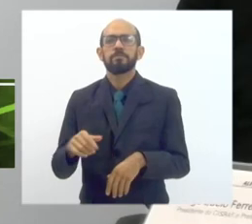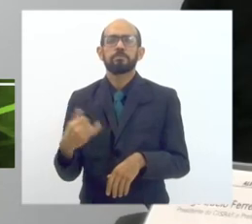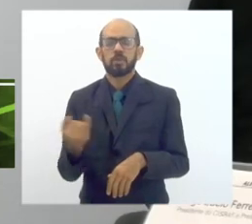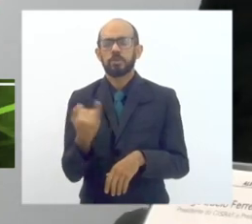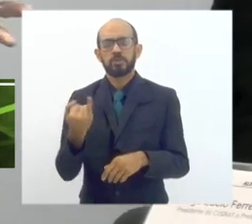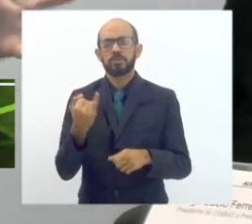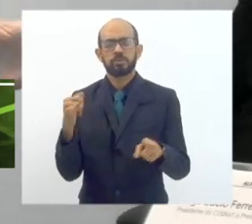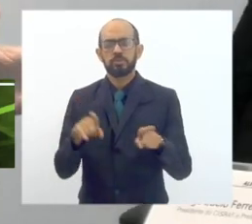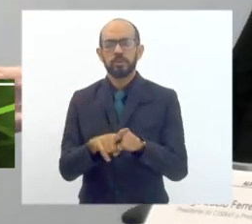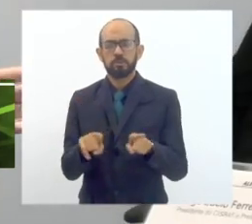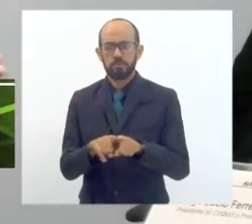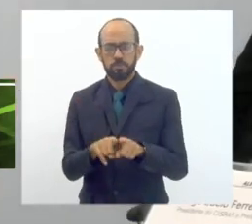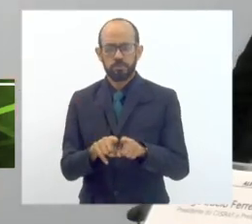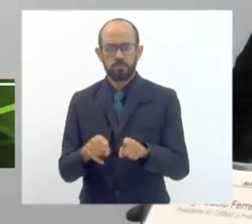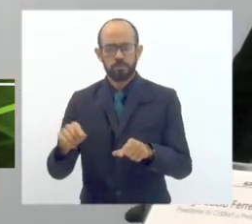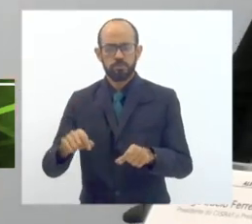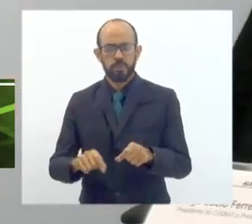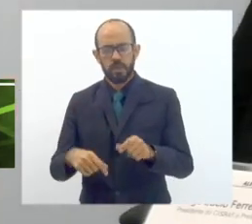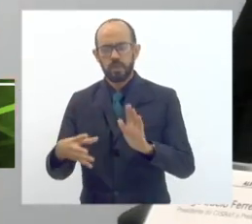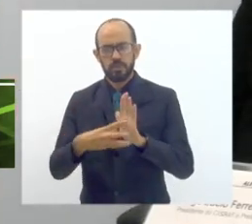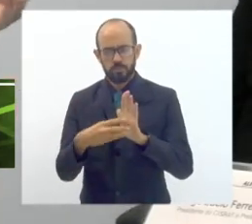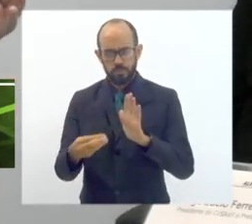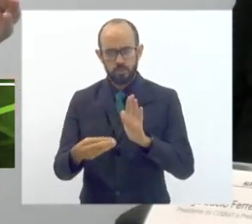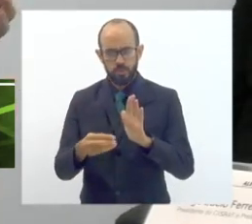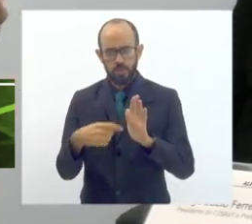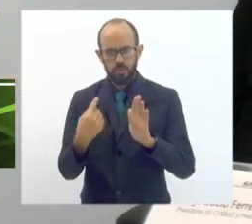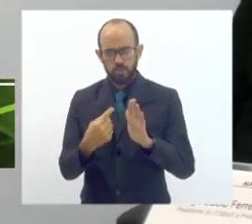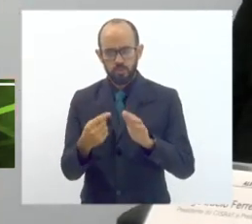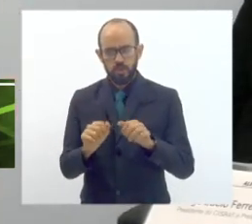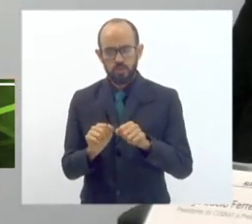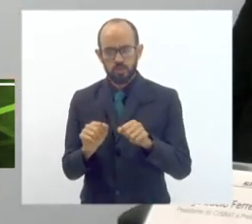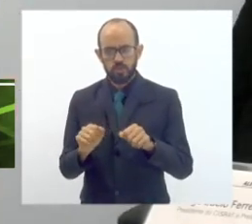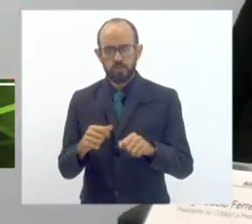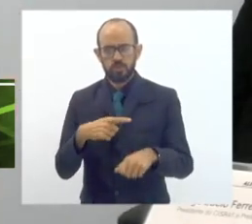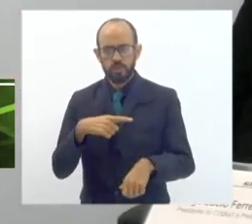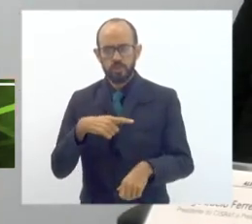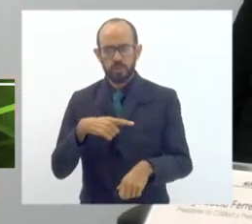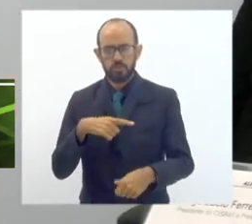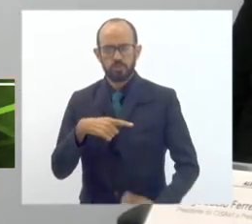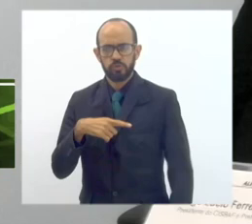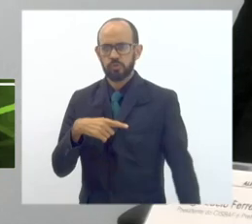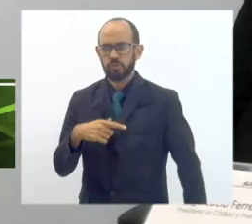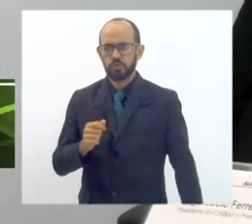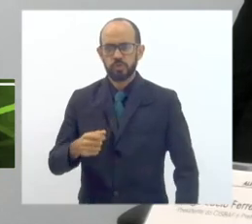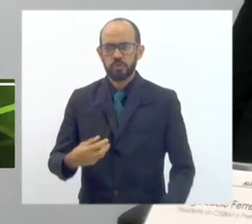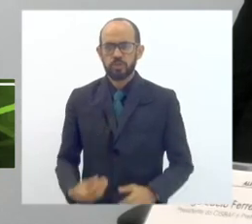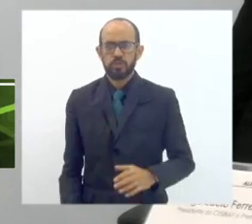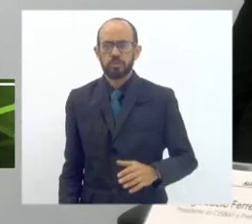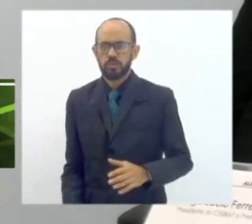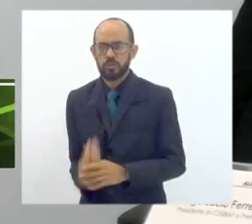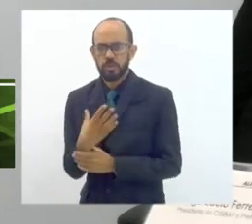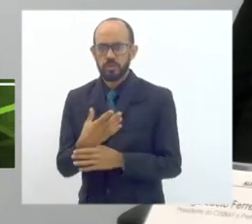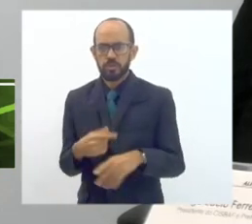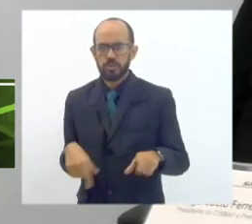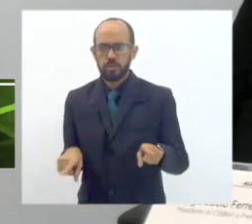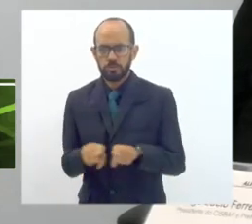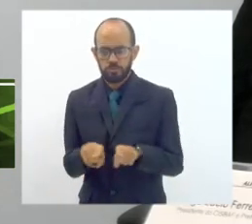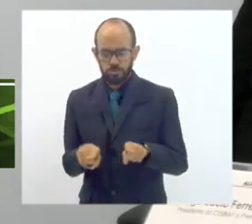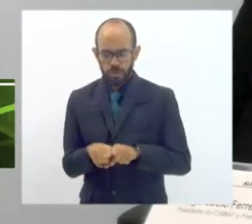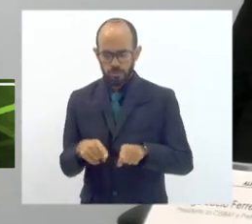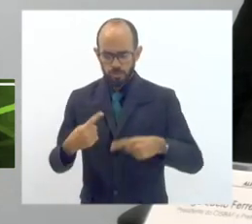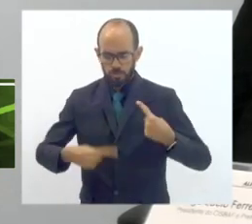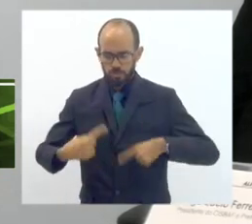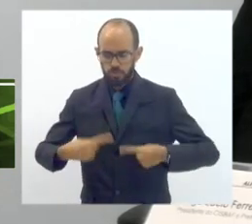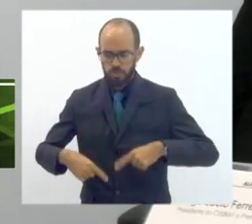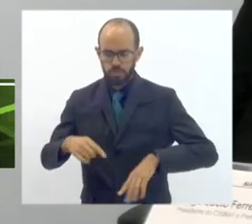senhores, nessa condução que nós teremos, principalmente nesse ano, que, além dessas metas, surjam, obviamente, dentro de uma política estadual